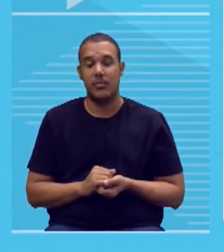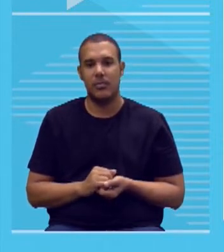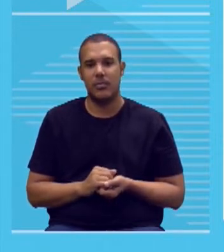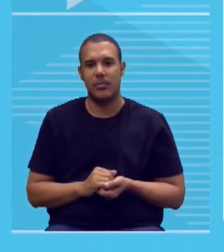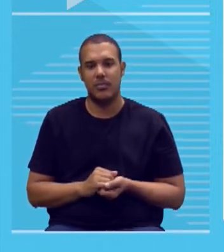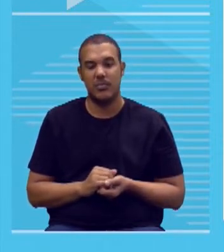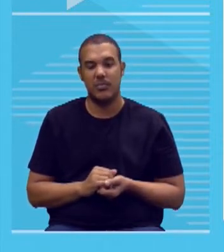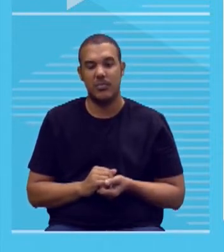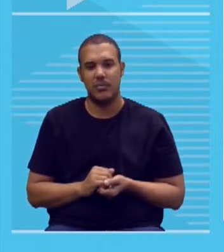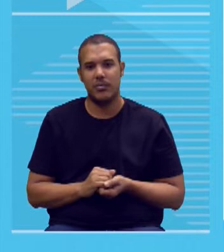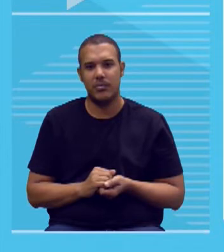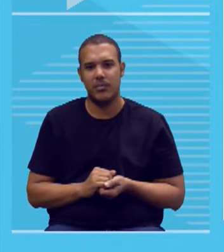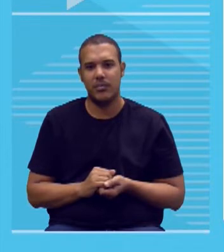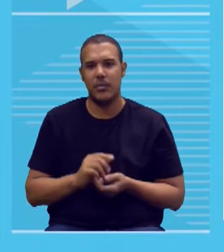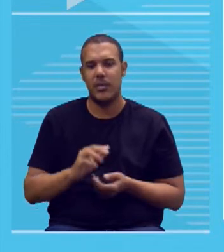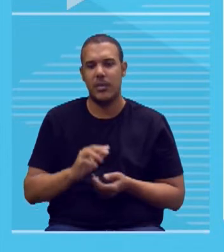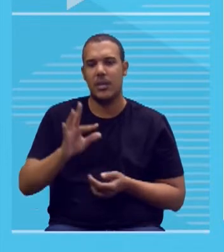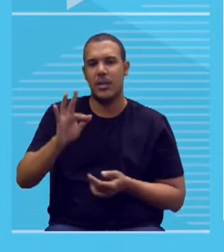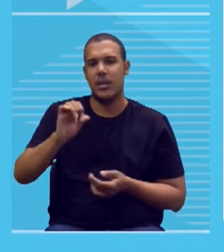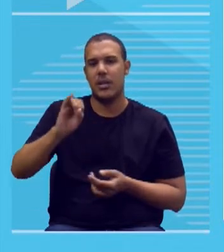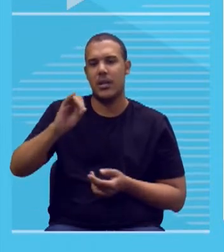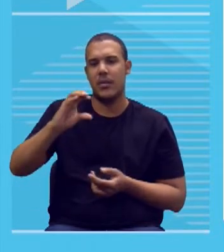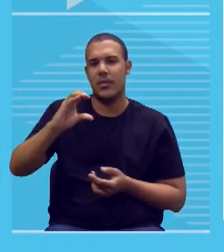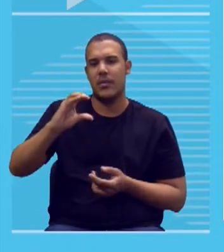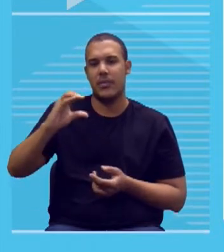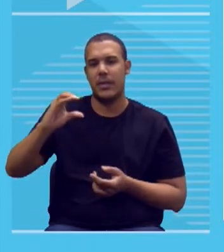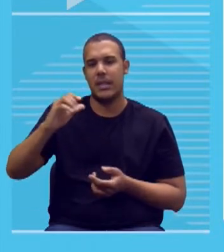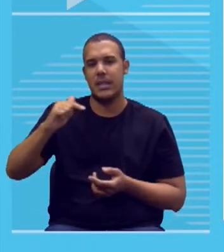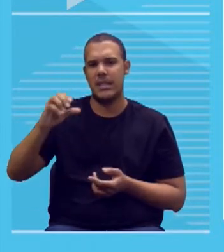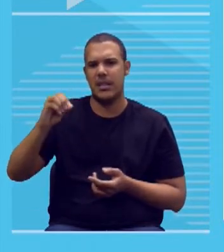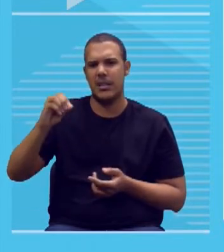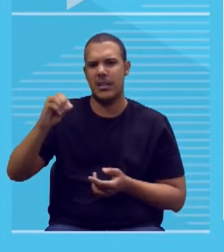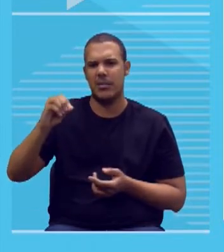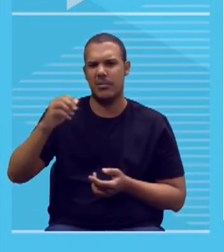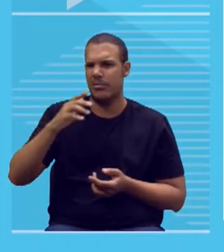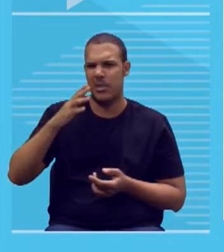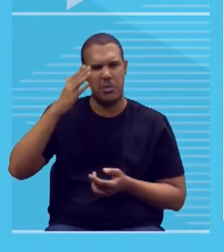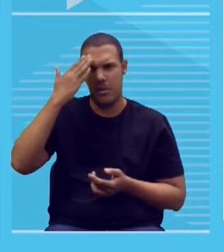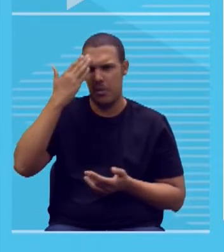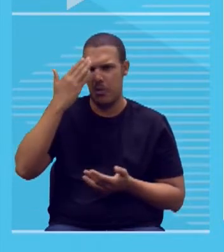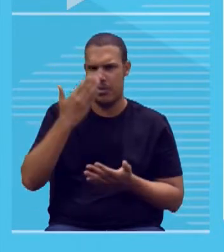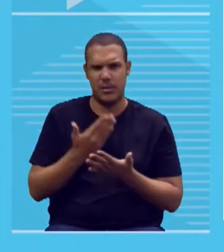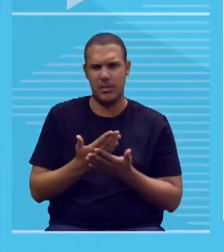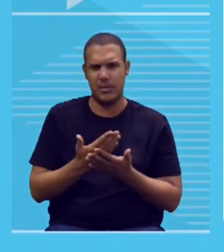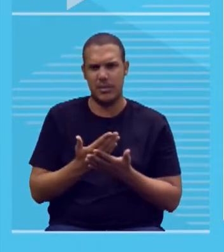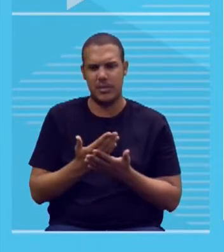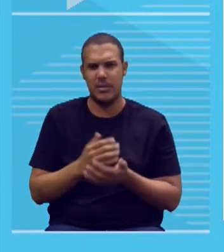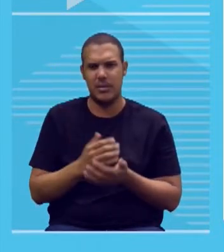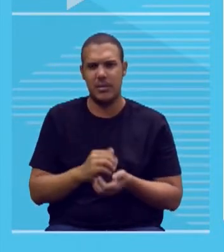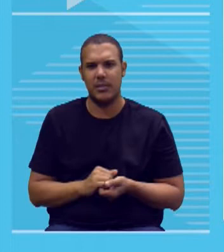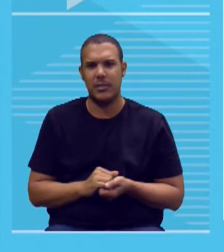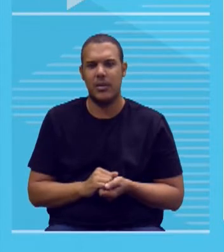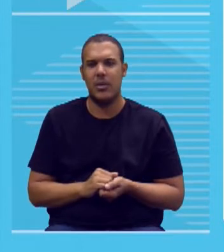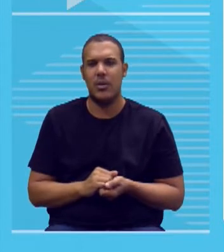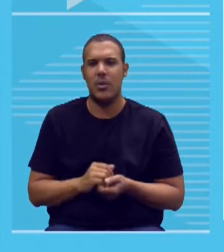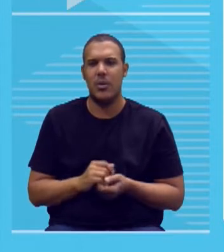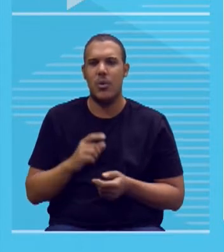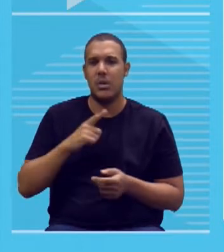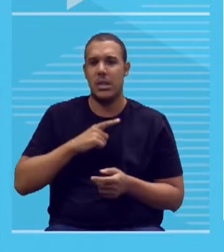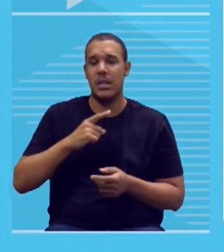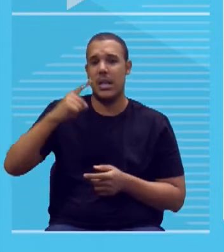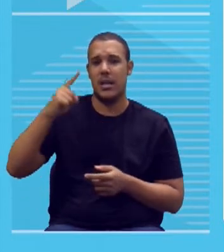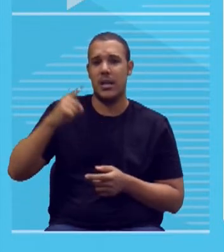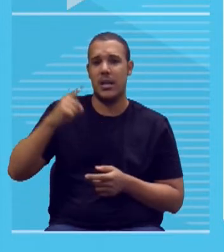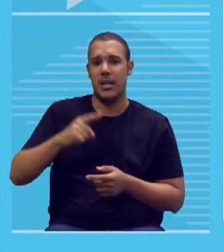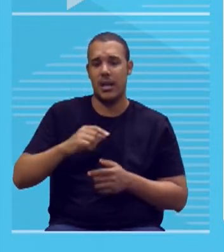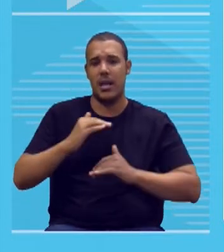de fixista isso não existe realmente o que prevalece